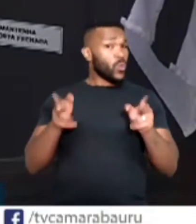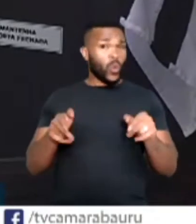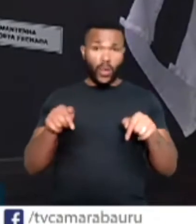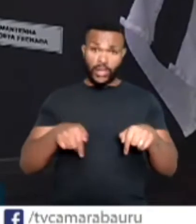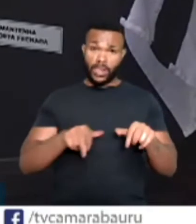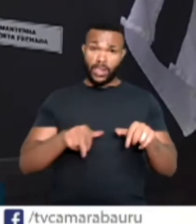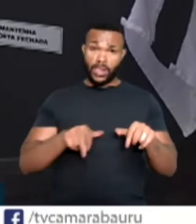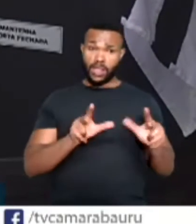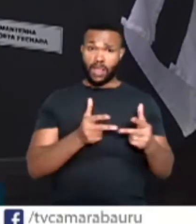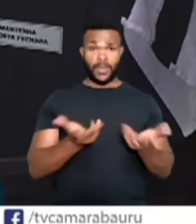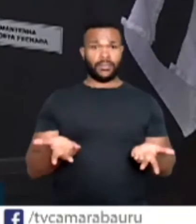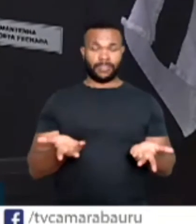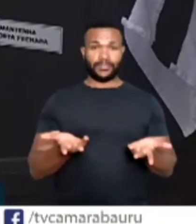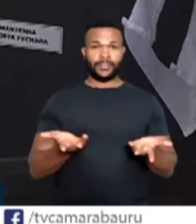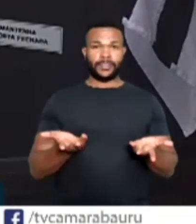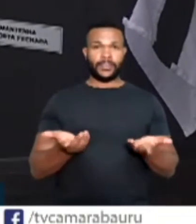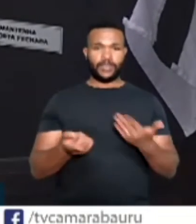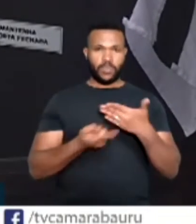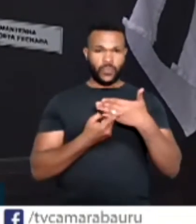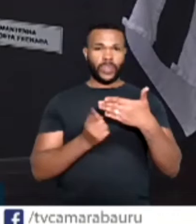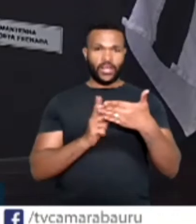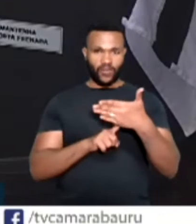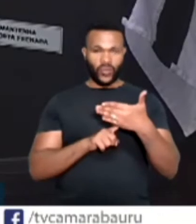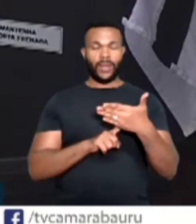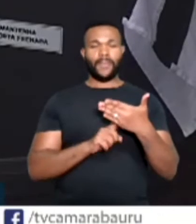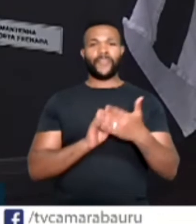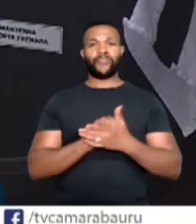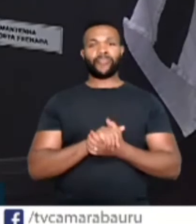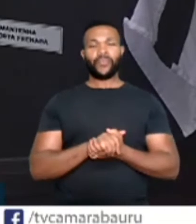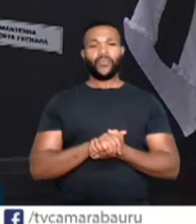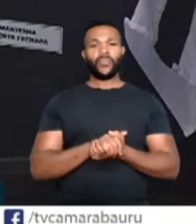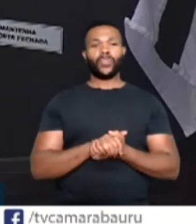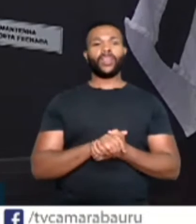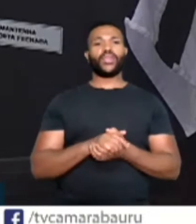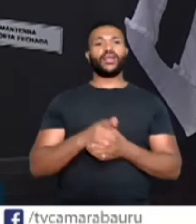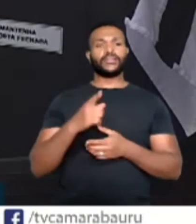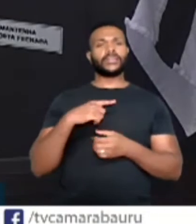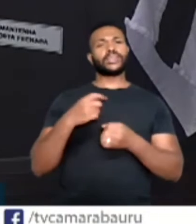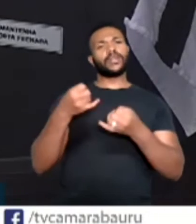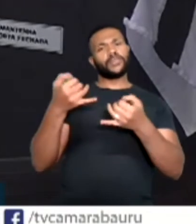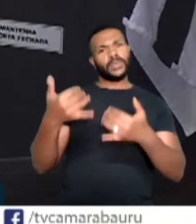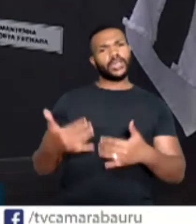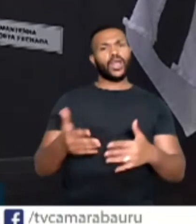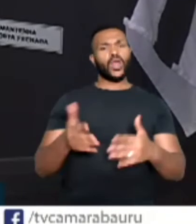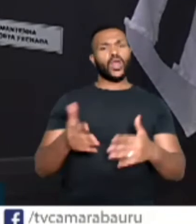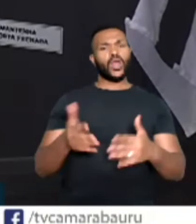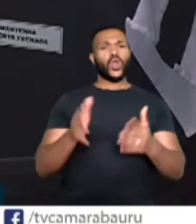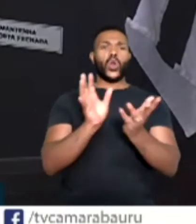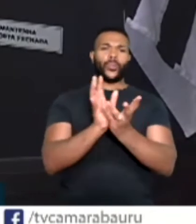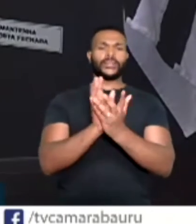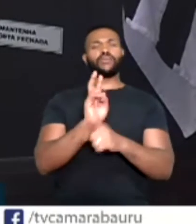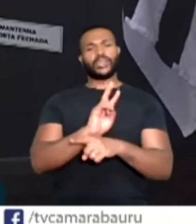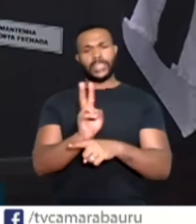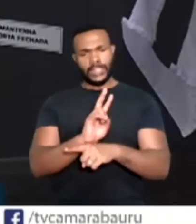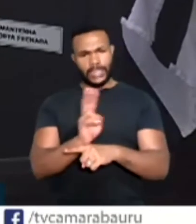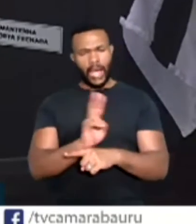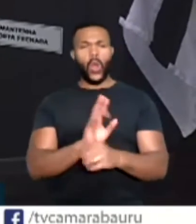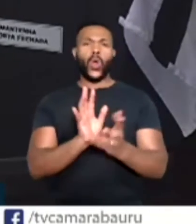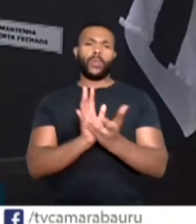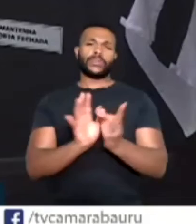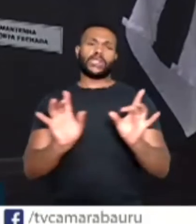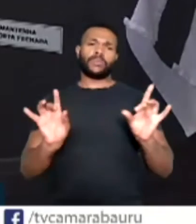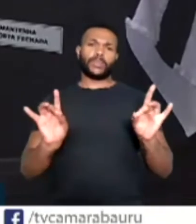passos. Nós podemos prover todos os esclarecimentos pelas comissões de fiscalização, pelas comissões especiais de inquérito,